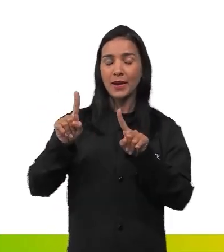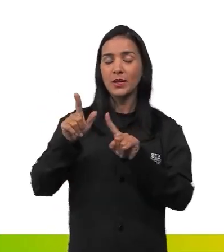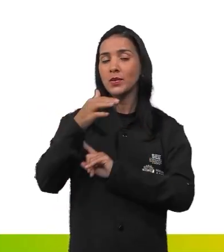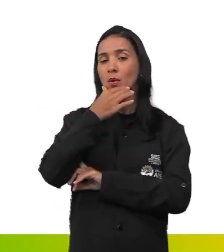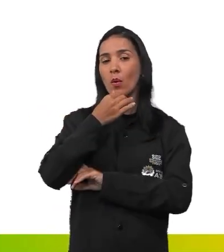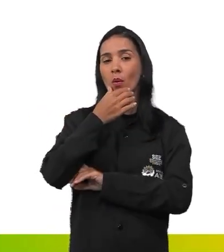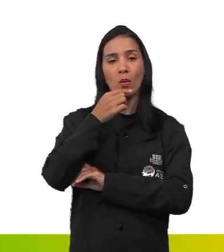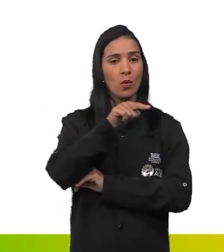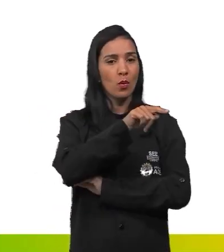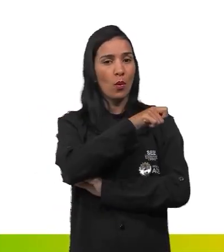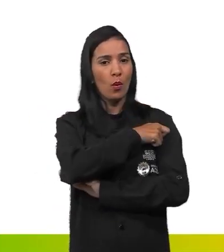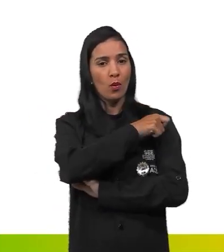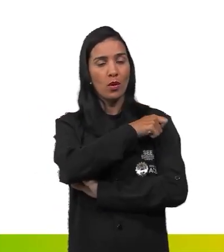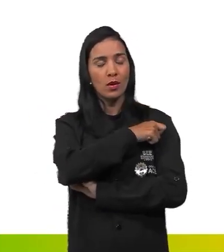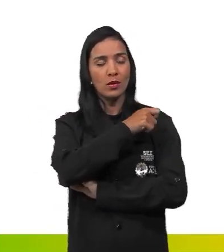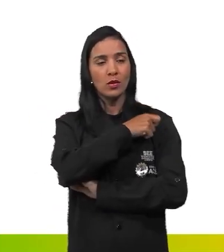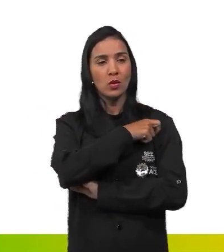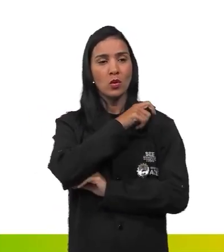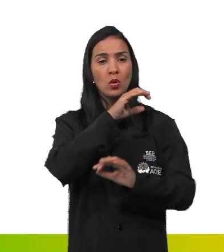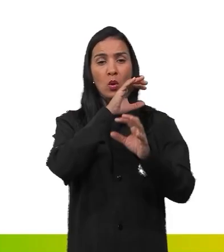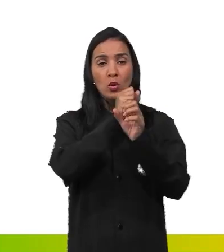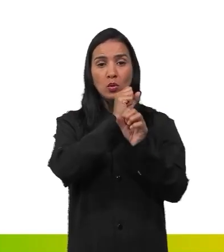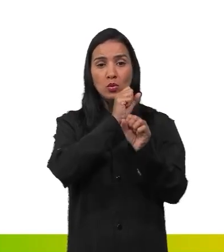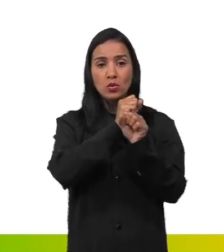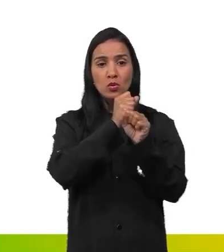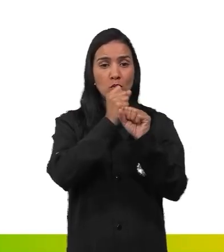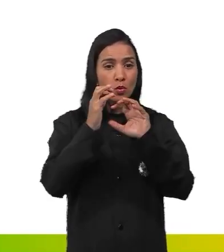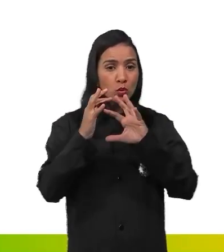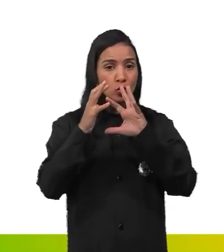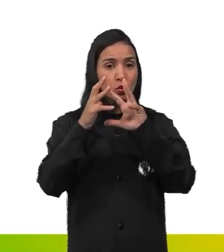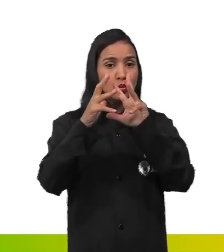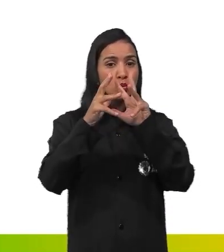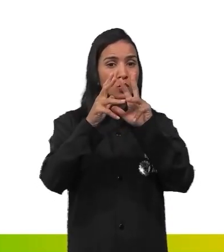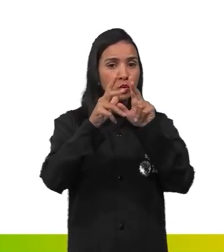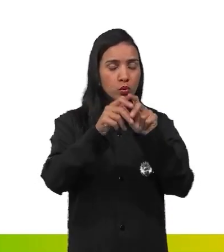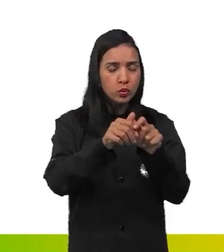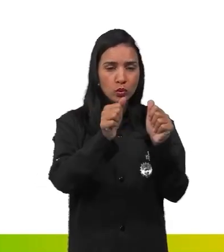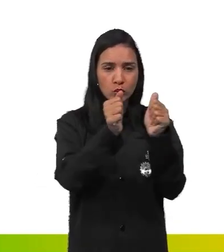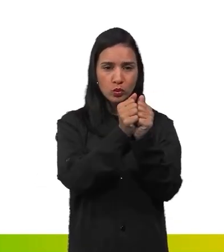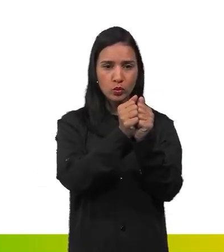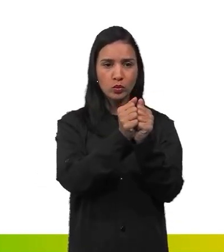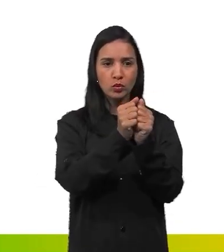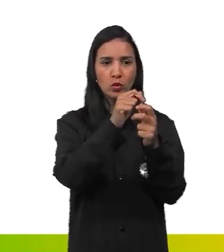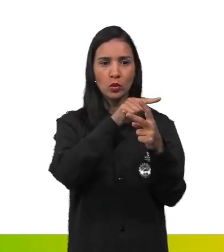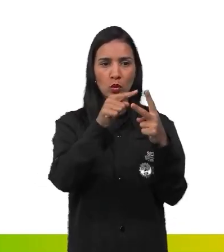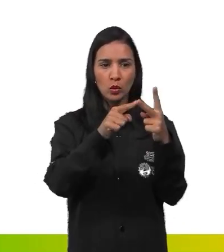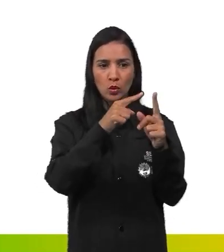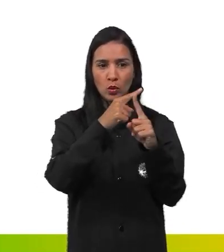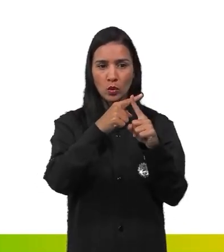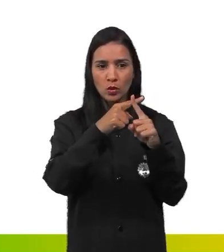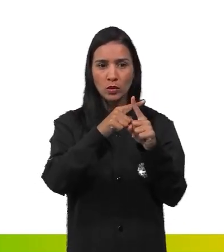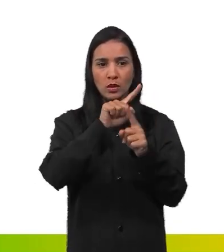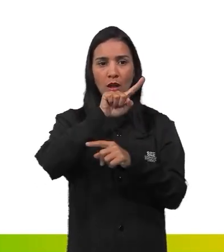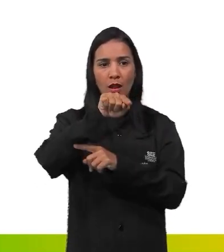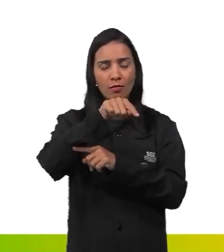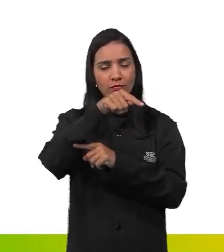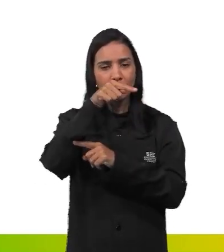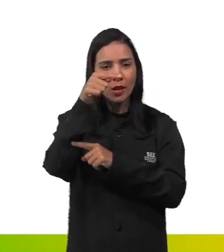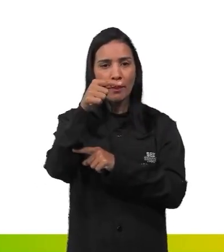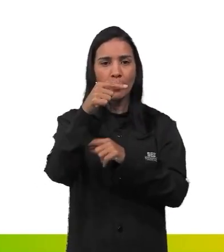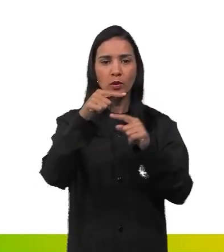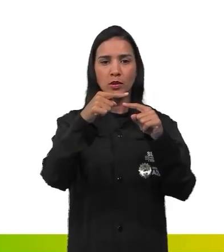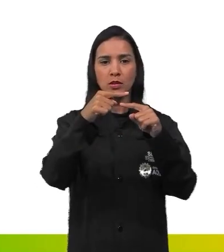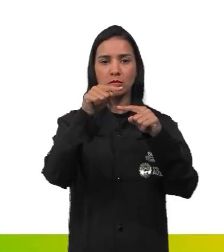assim por diante. Ele pegou e dividiu isso por 2. Quando ele fez isso, isso dá